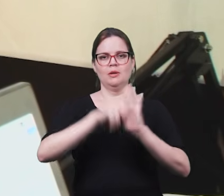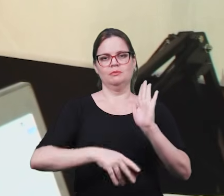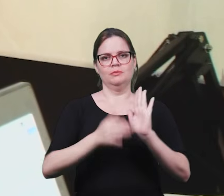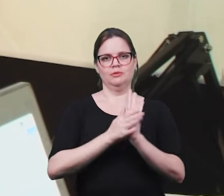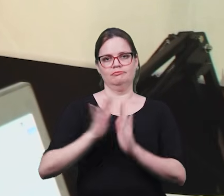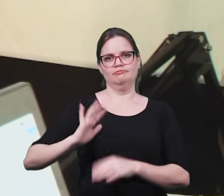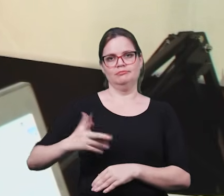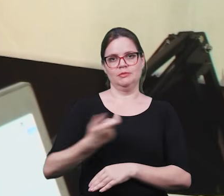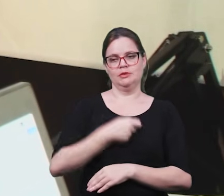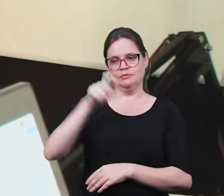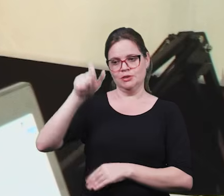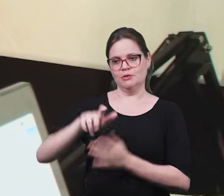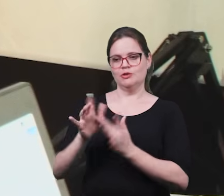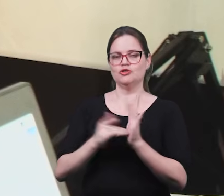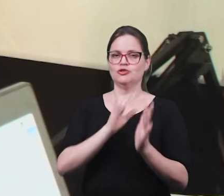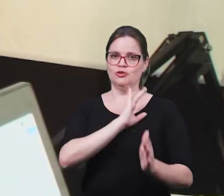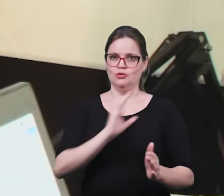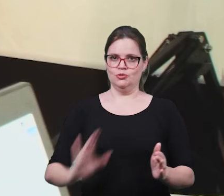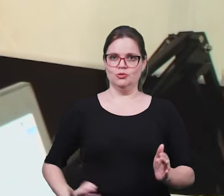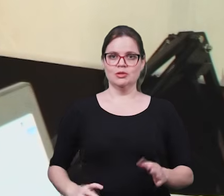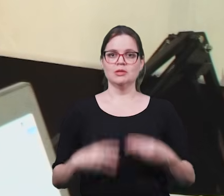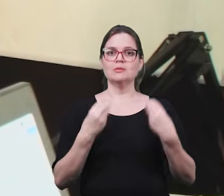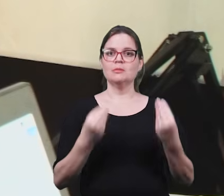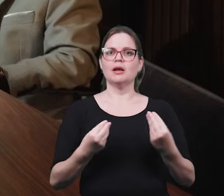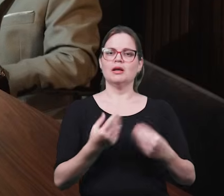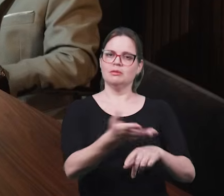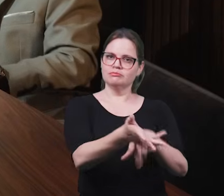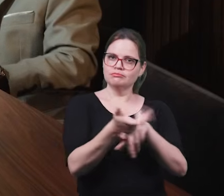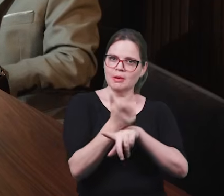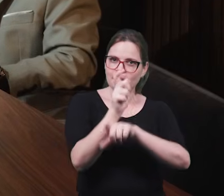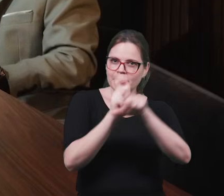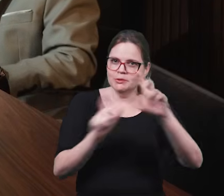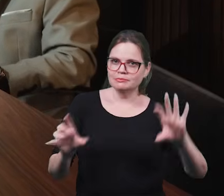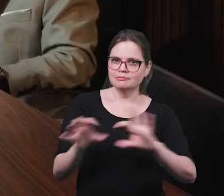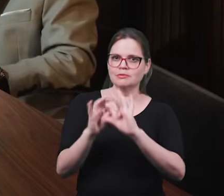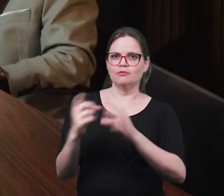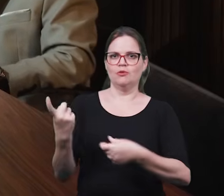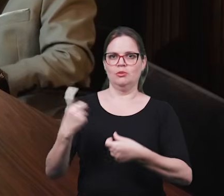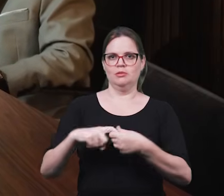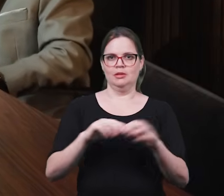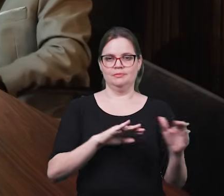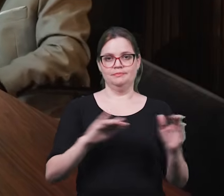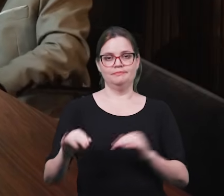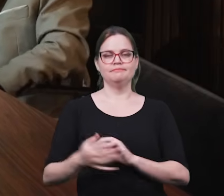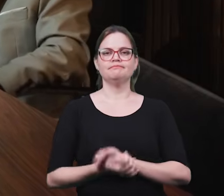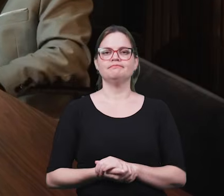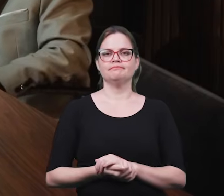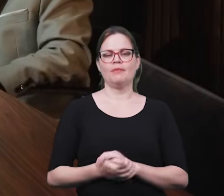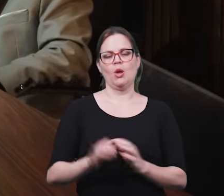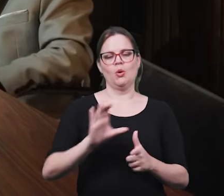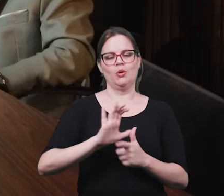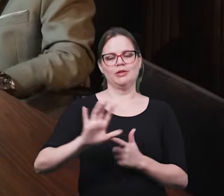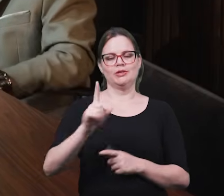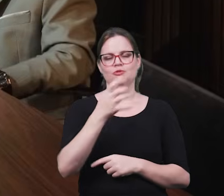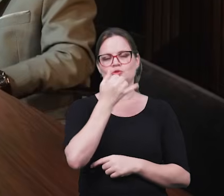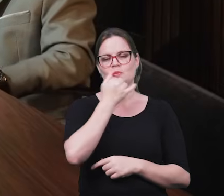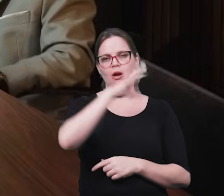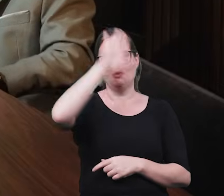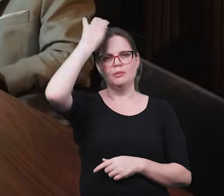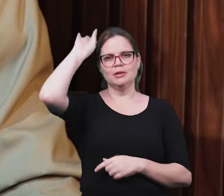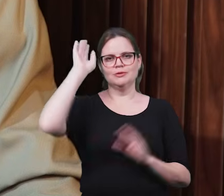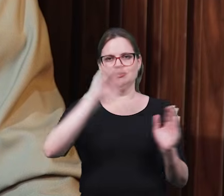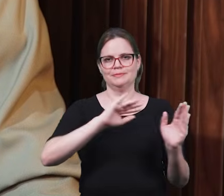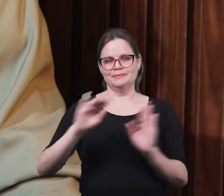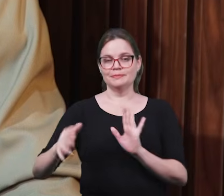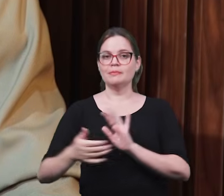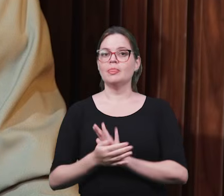aí, estabelecido em Jesus para trazer o homem de volta. A salvação é algo especial,